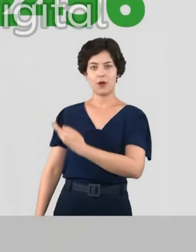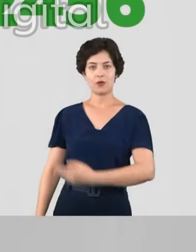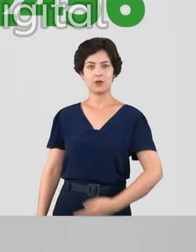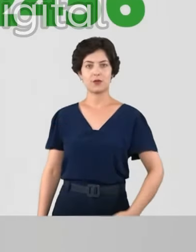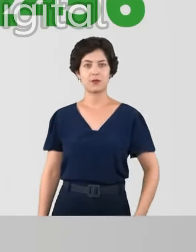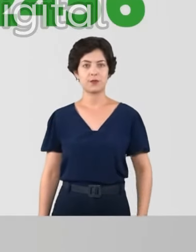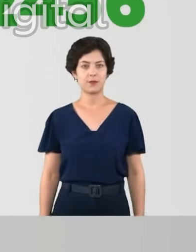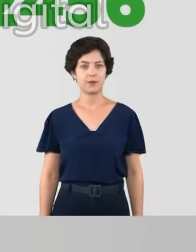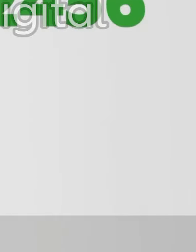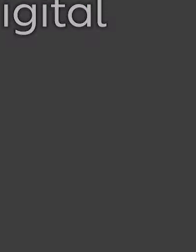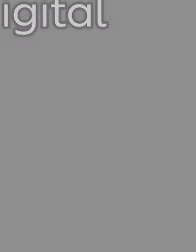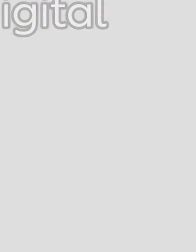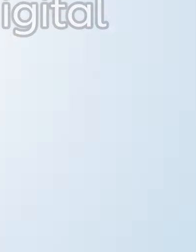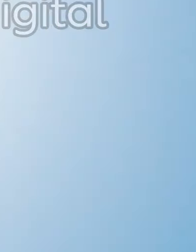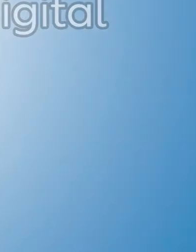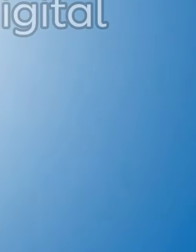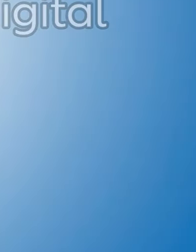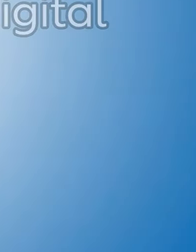22-456.